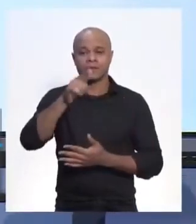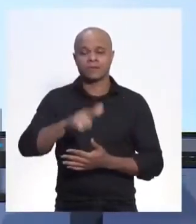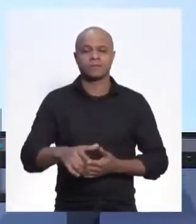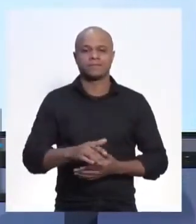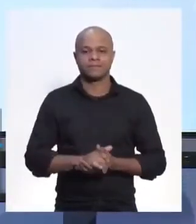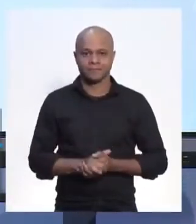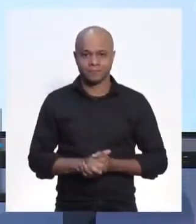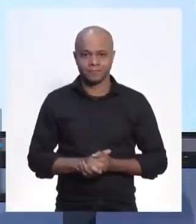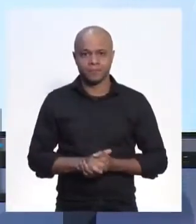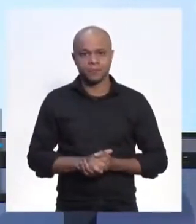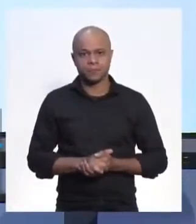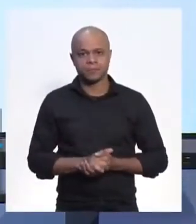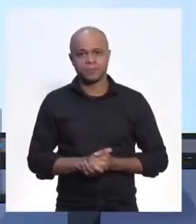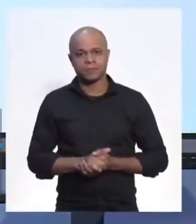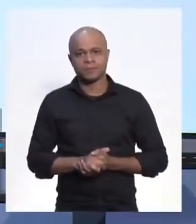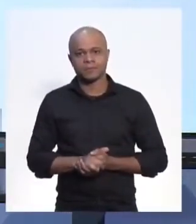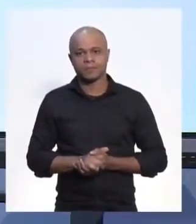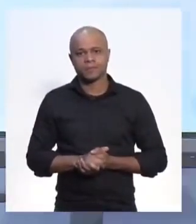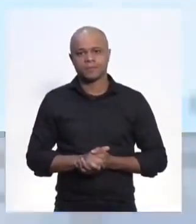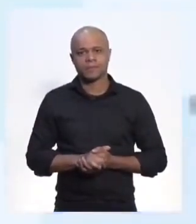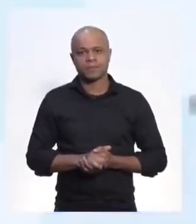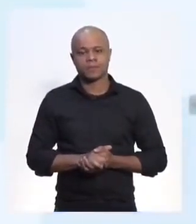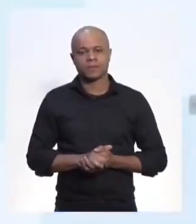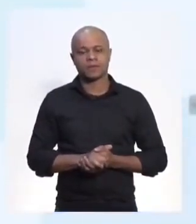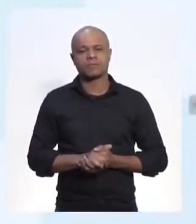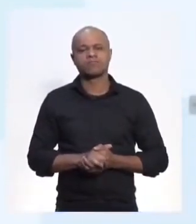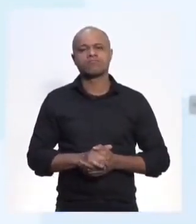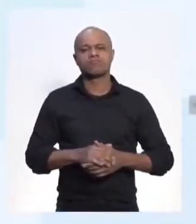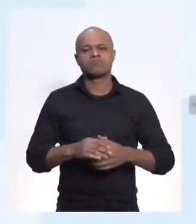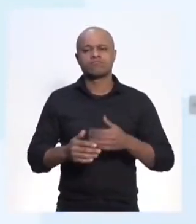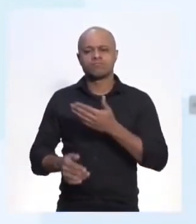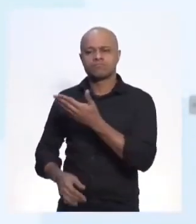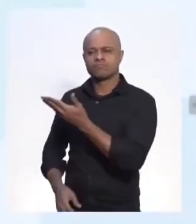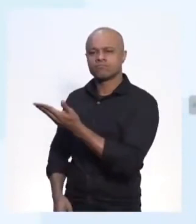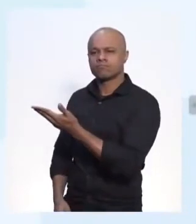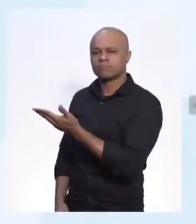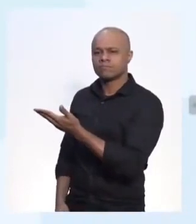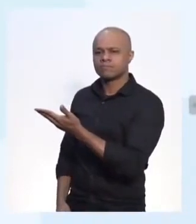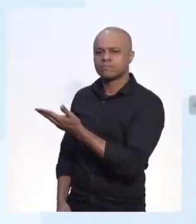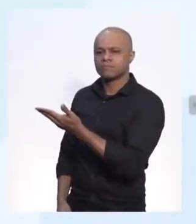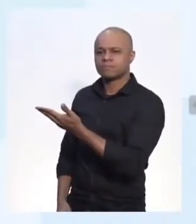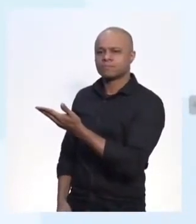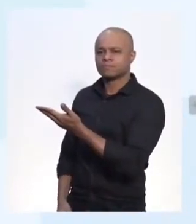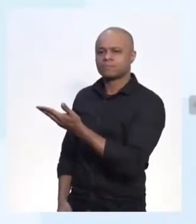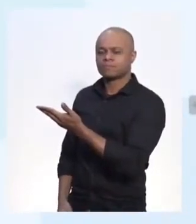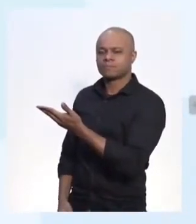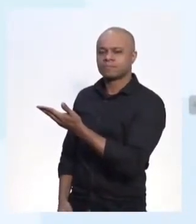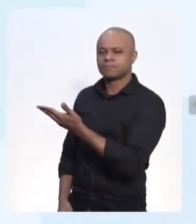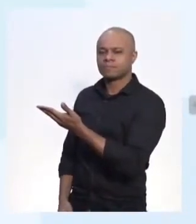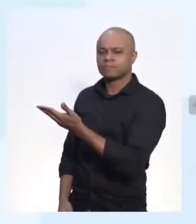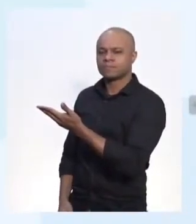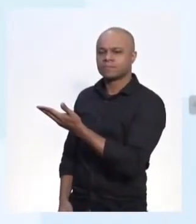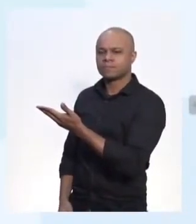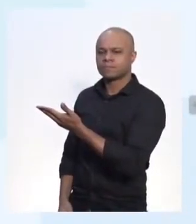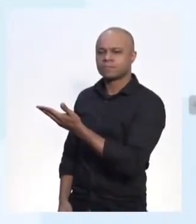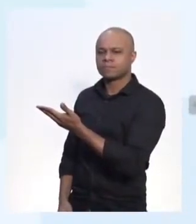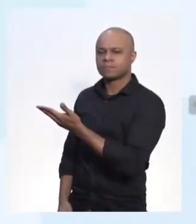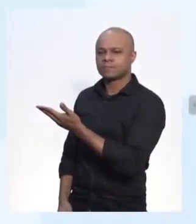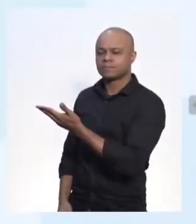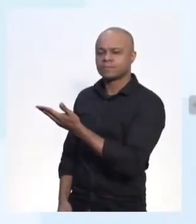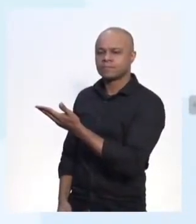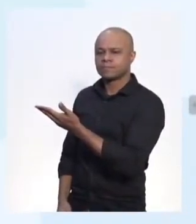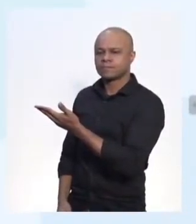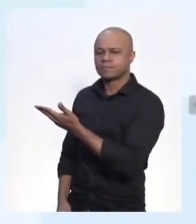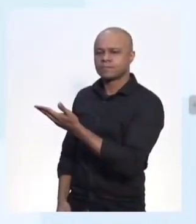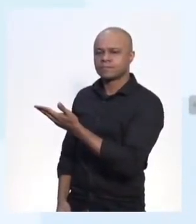comigo. Eu já coloquei o desenho no plano cartesiano. Mas você tinha que lembrar que a tabela tinha para valores de x, menos 2, menos